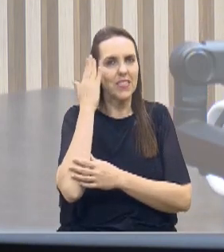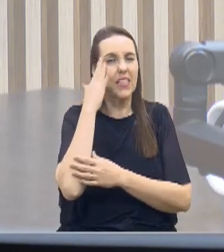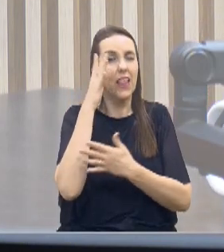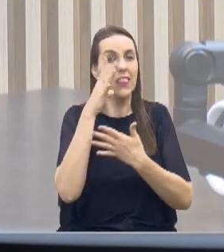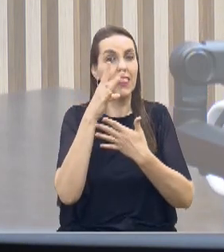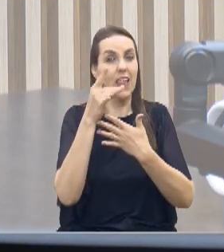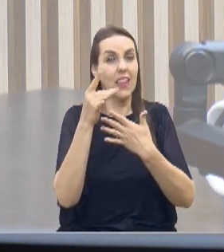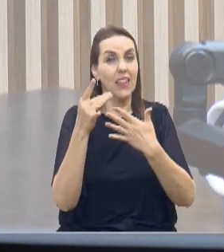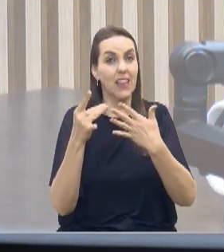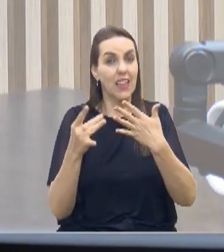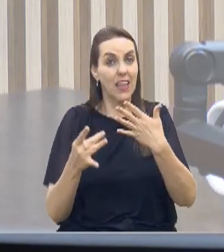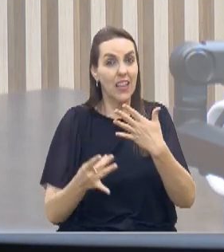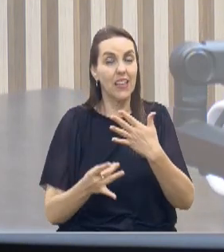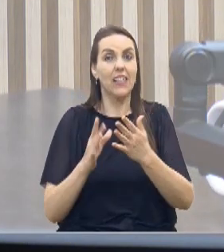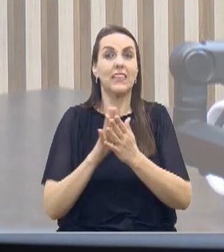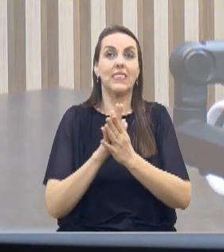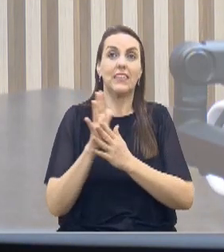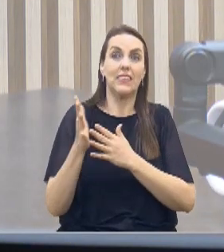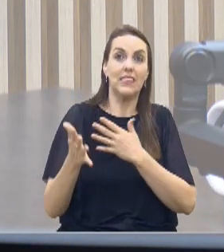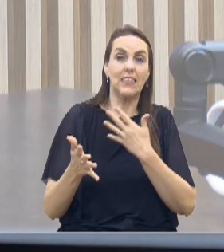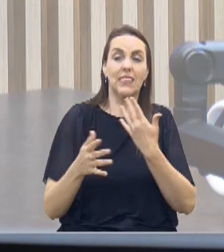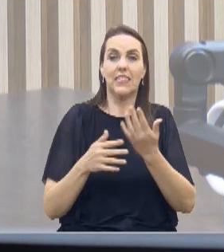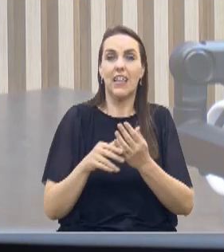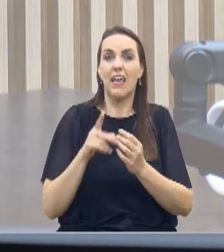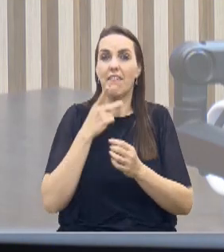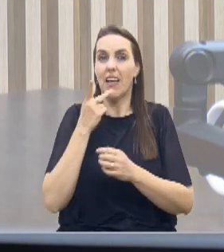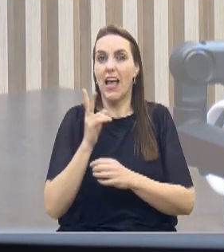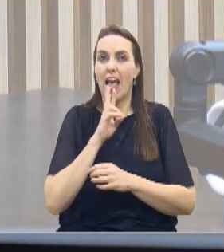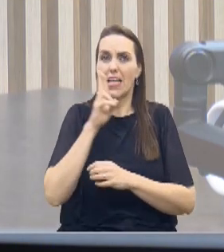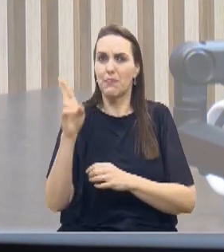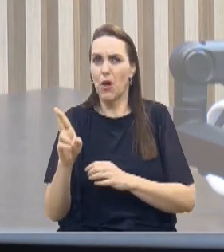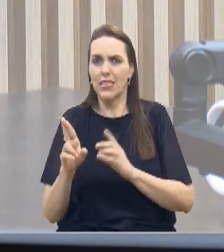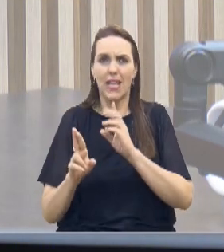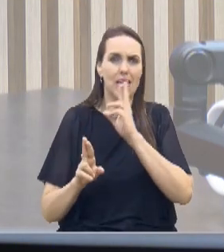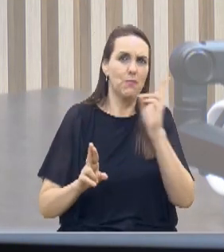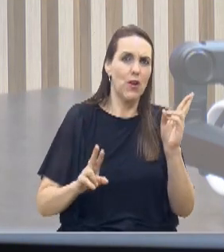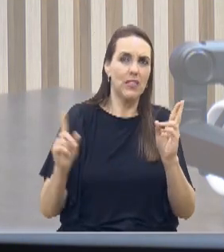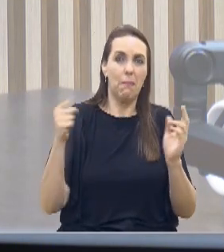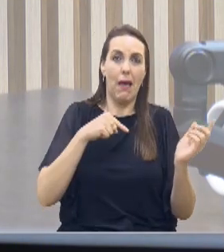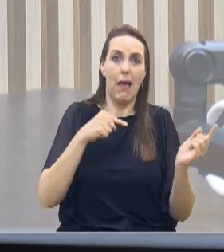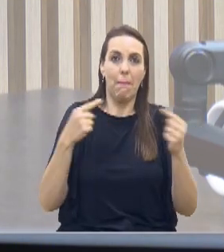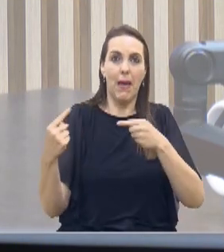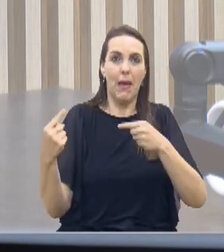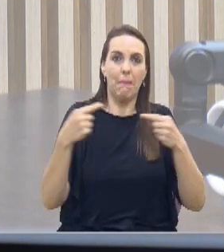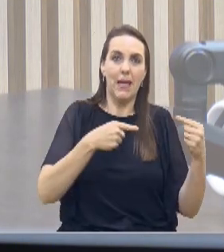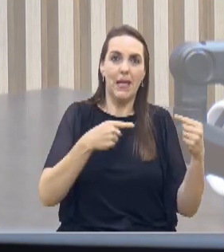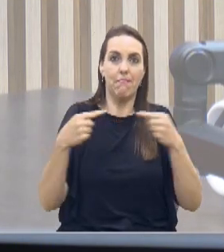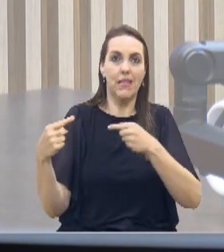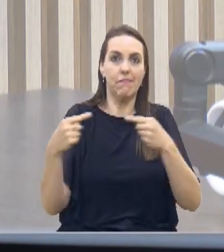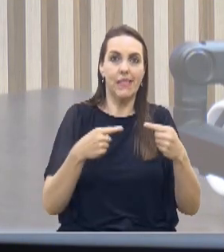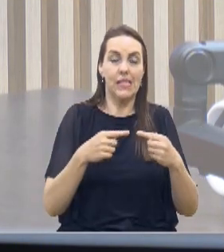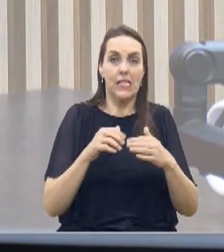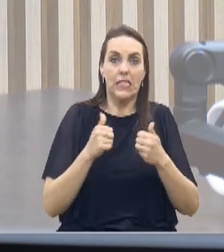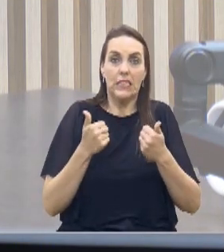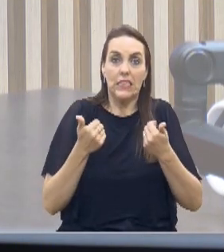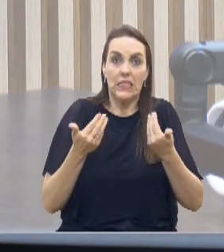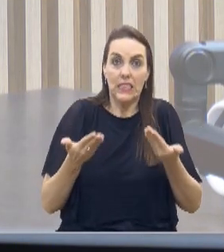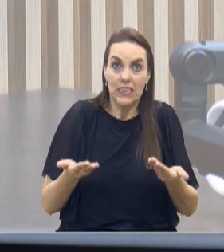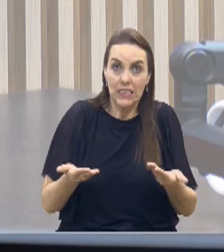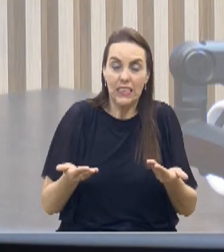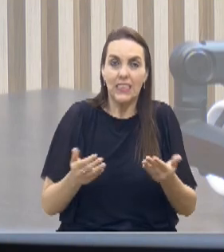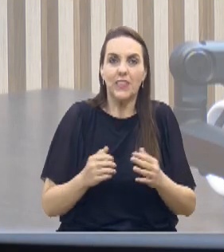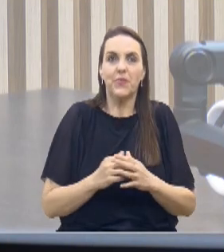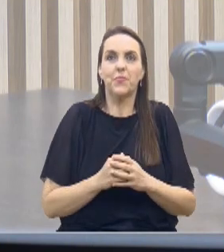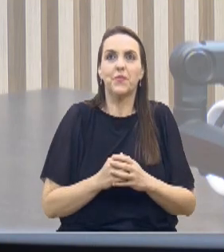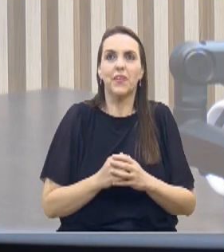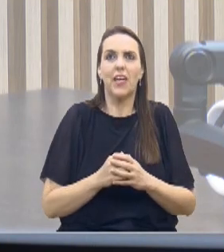detalhe, é um risco e tal, e tréplica, réplica, e vira, e não sei o quê, e pode ter. Pensei, senhor, será, né?